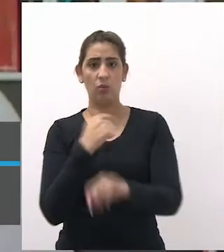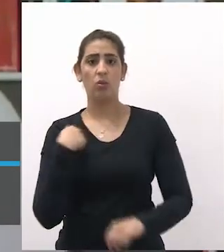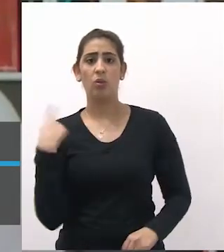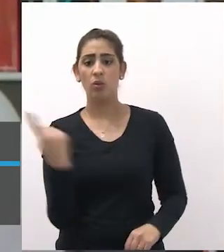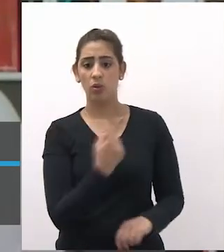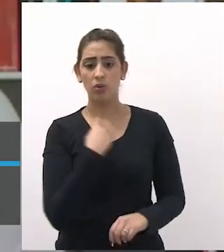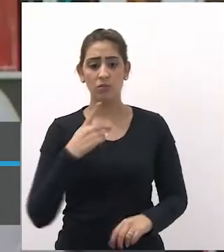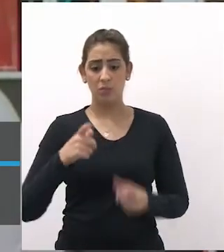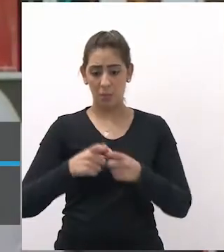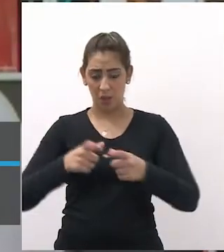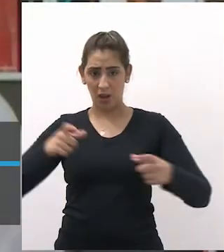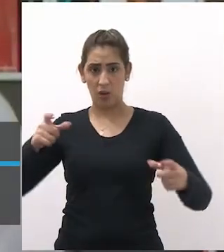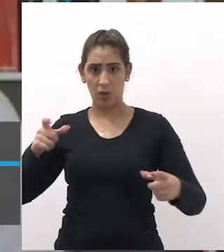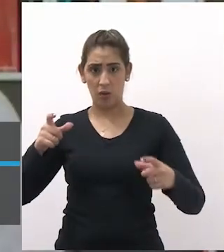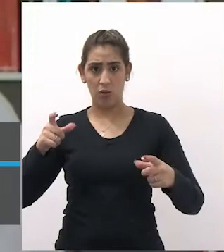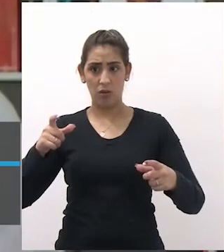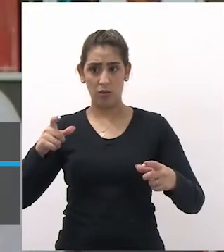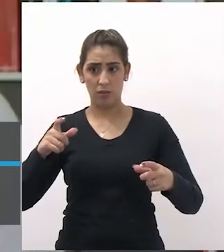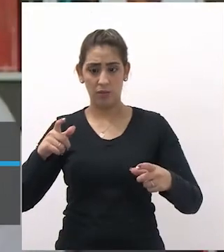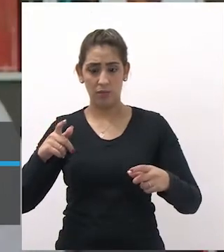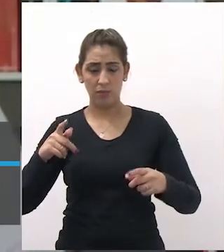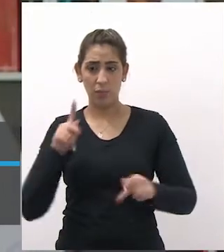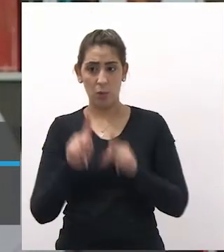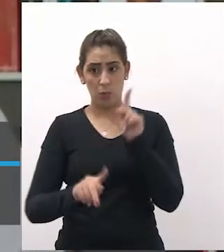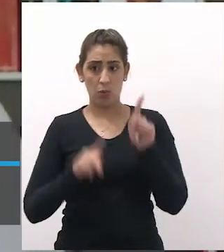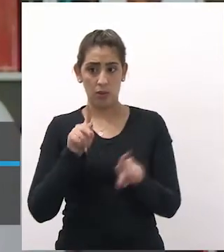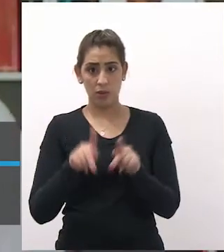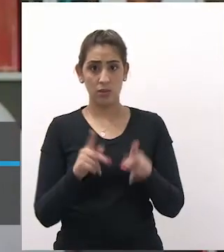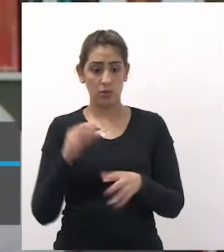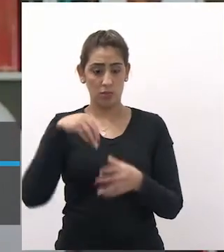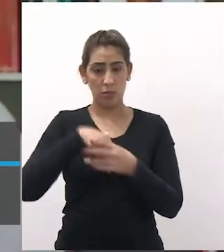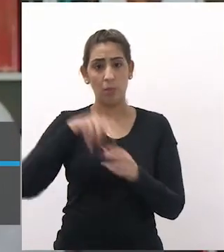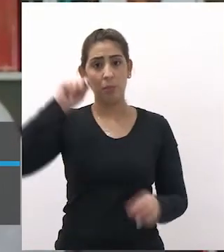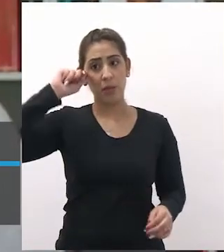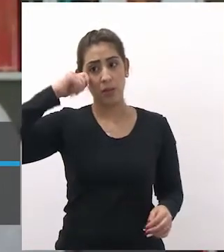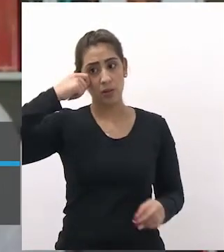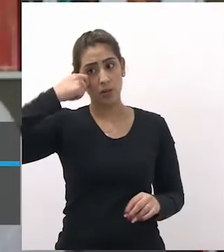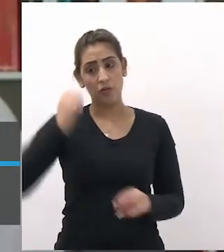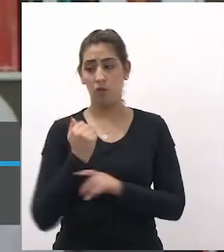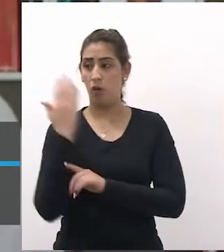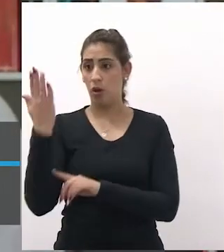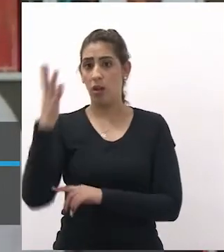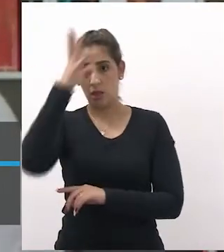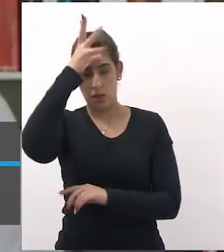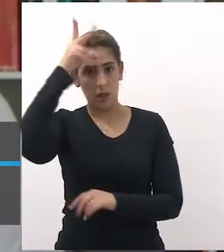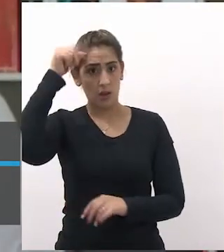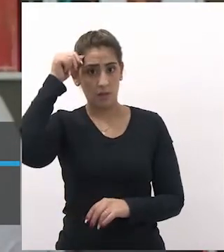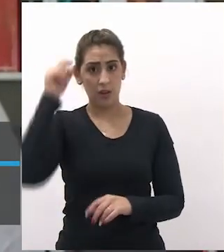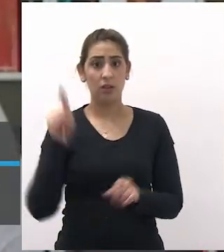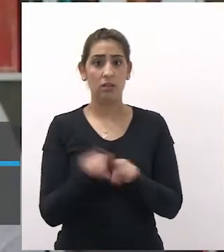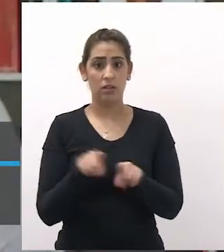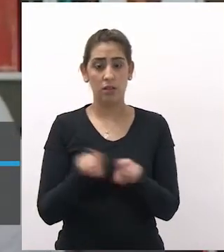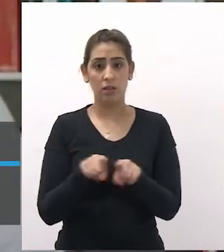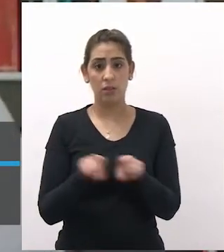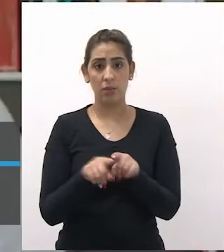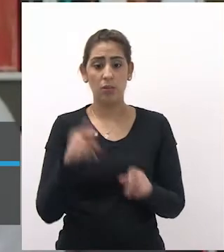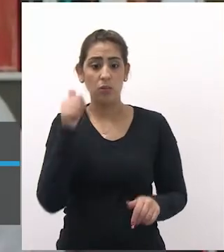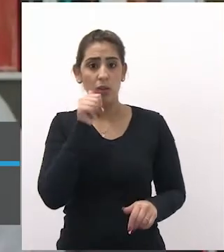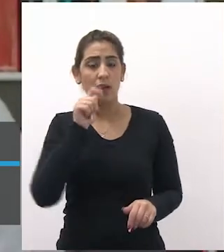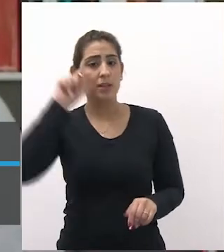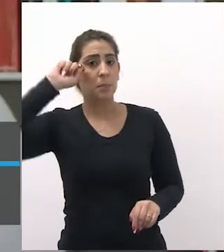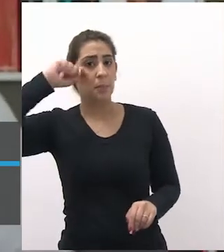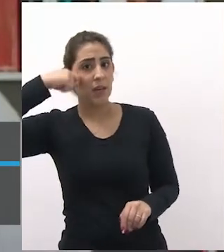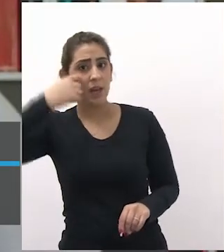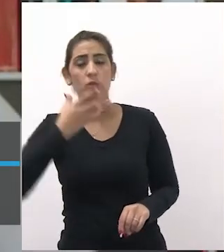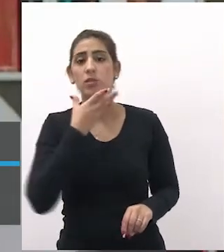a maior população preta fora da África, o maior percentual de pretos e mulheres no